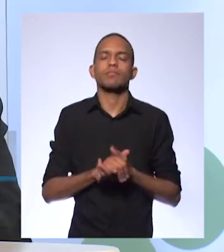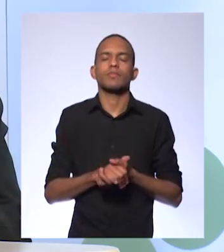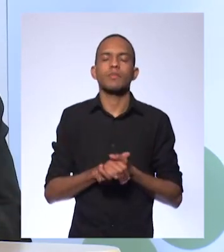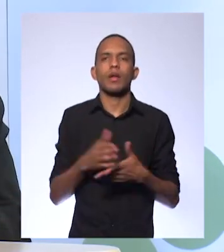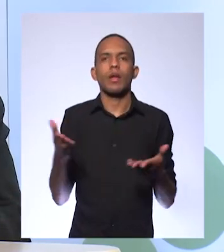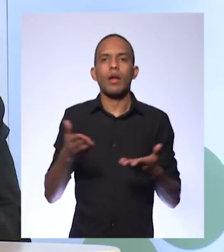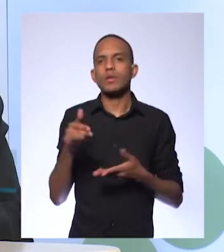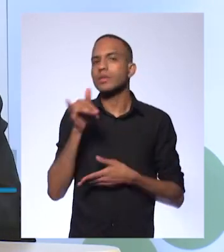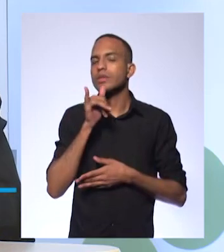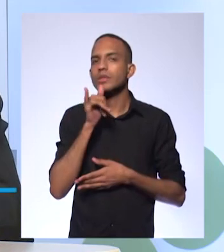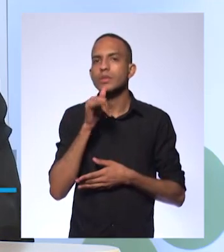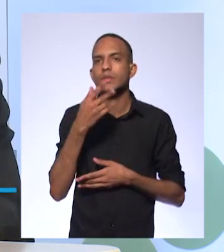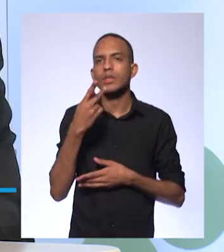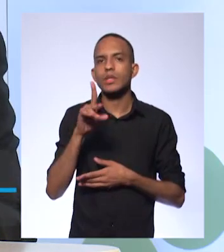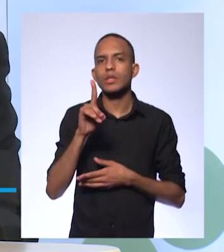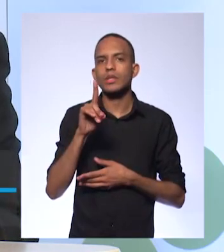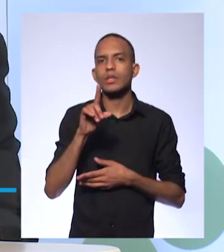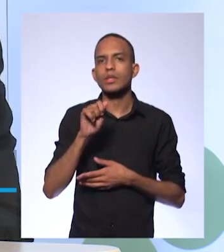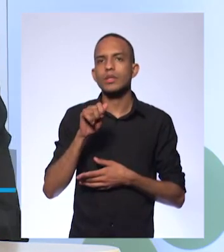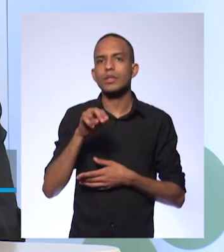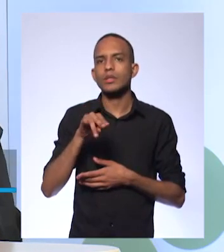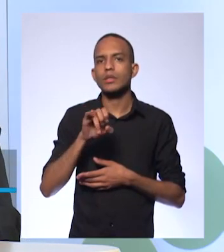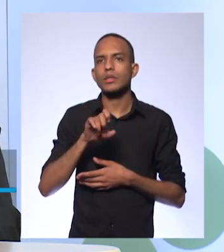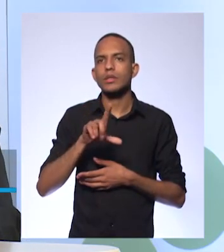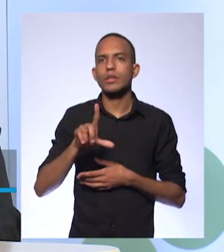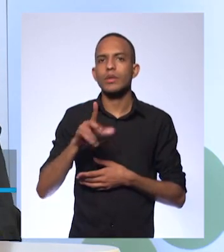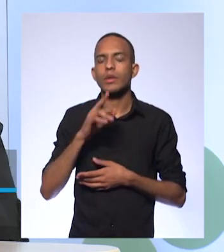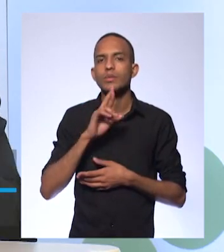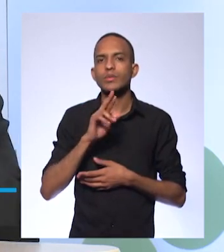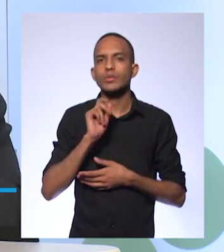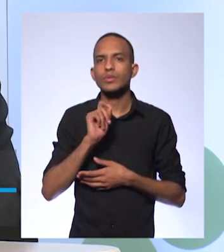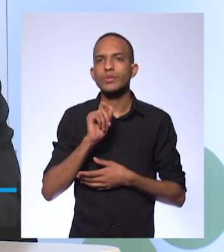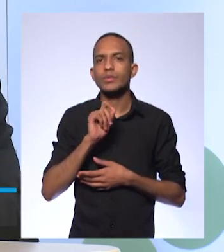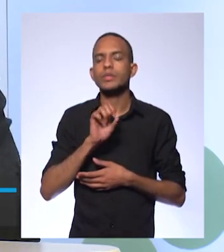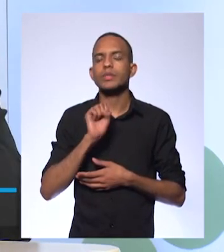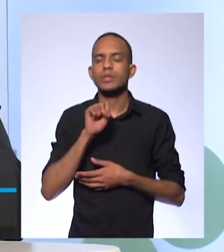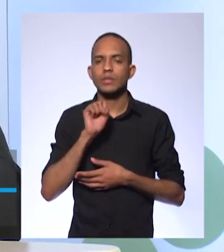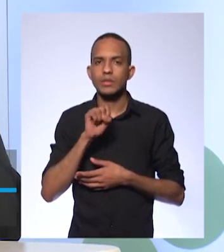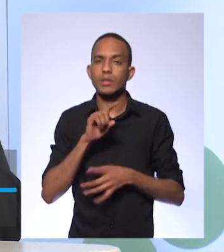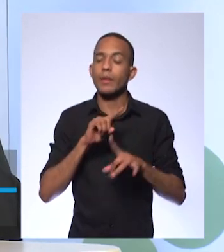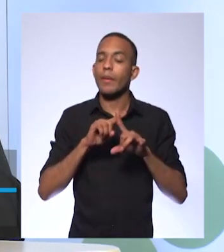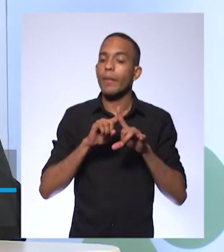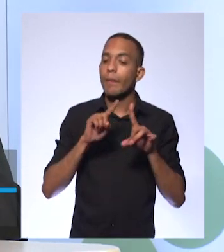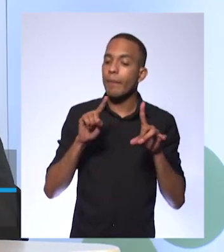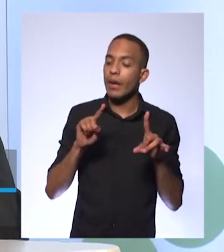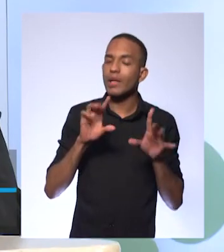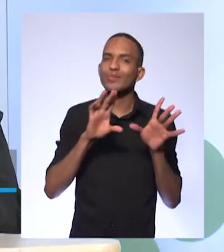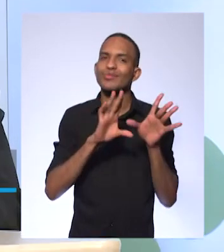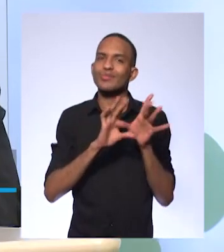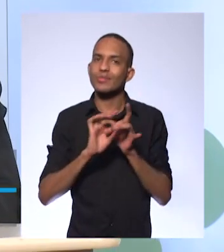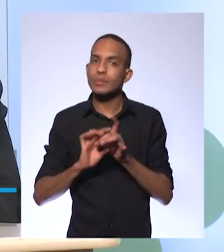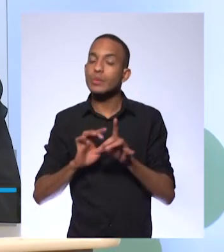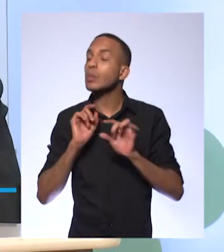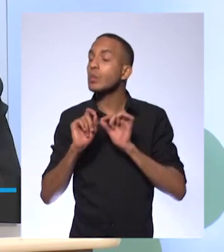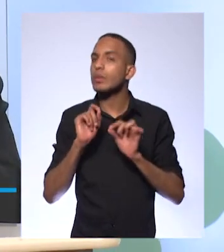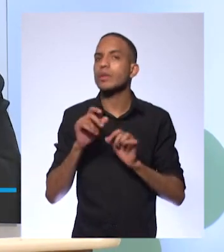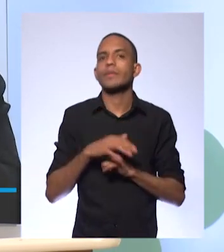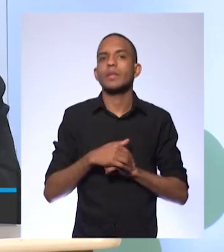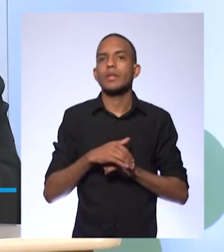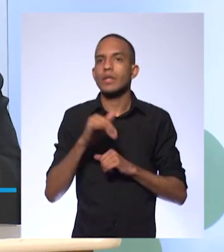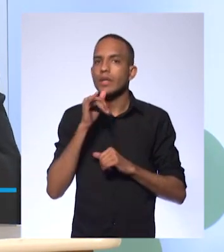vou dar o exemplo do Daniel. O Daniel, ele respondeu sim, mas contextualizou. Ele disse